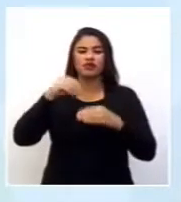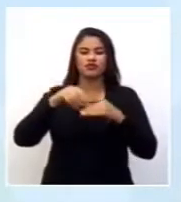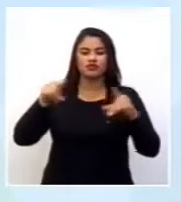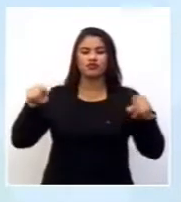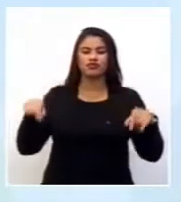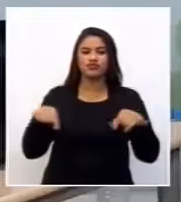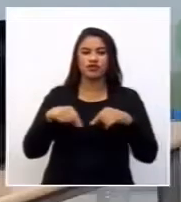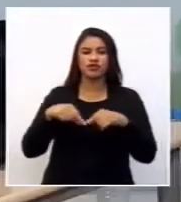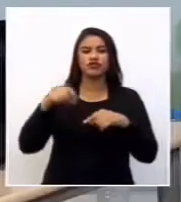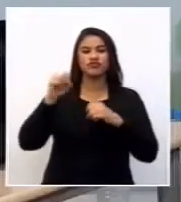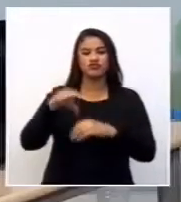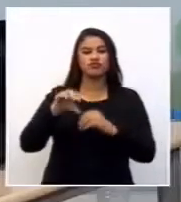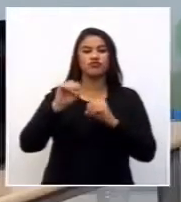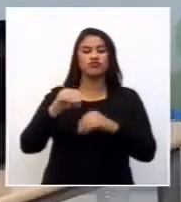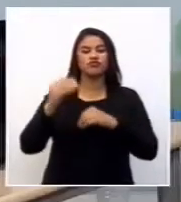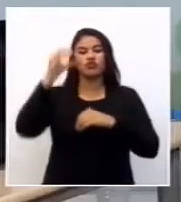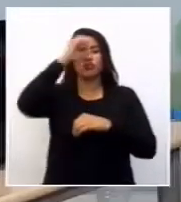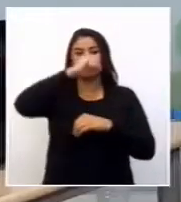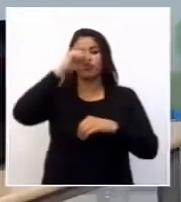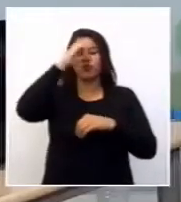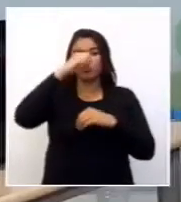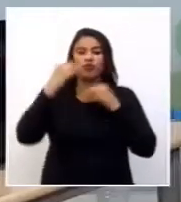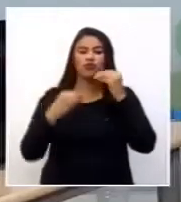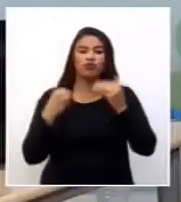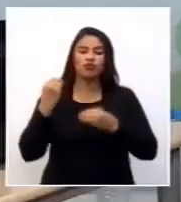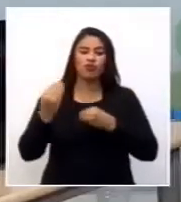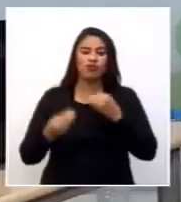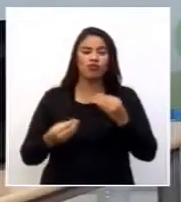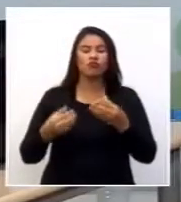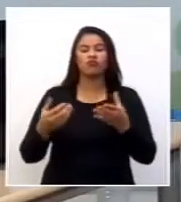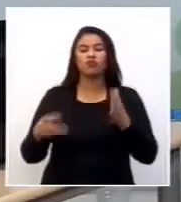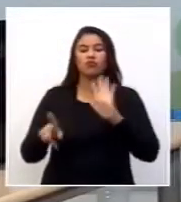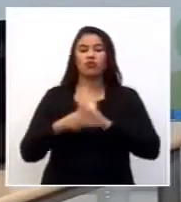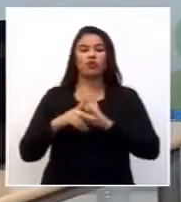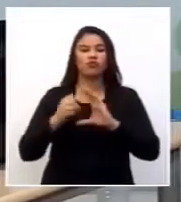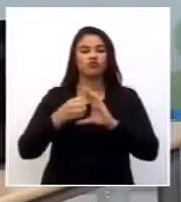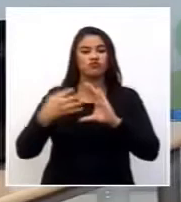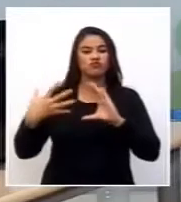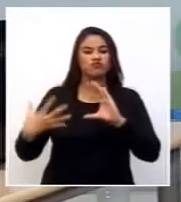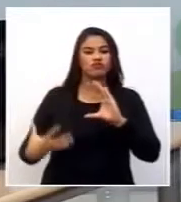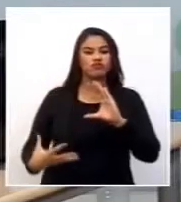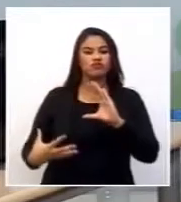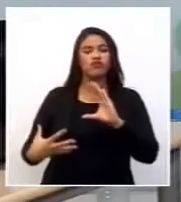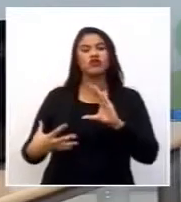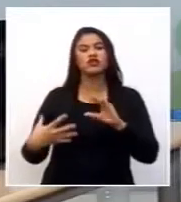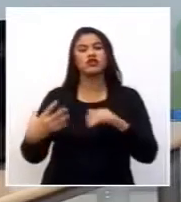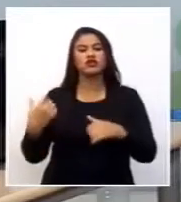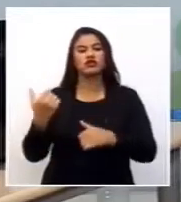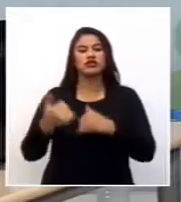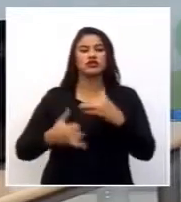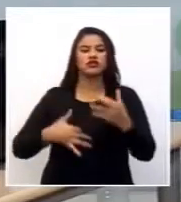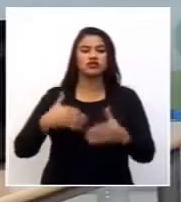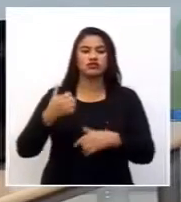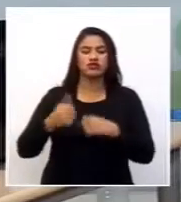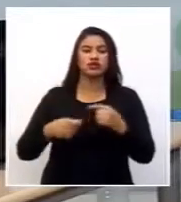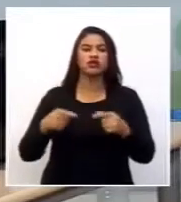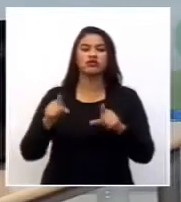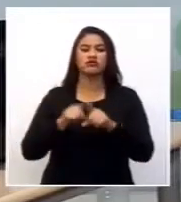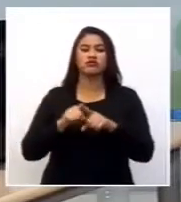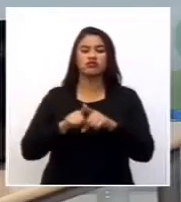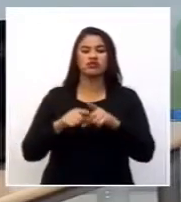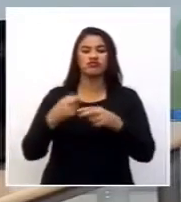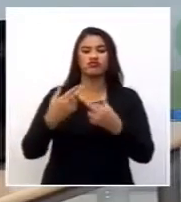tá? Que ampliando essa percepção, né, sobre as suas características, sobre as potencialidades e contradições